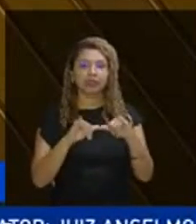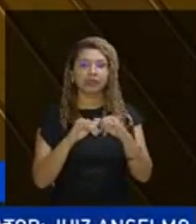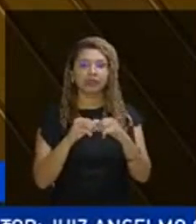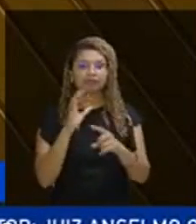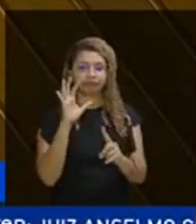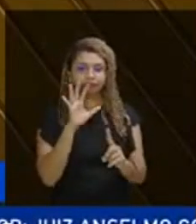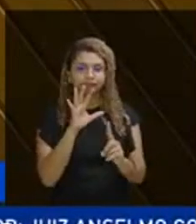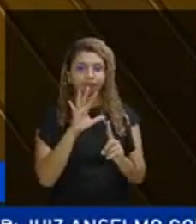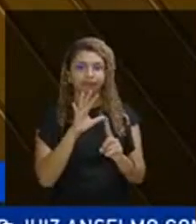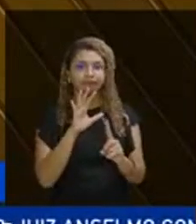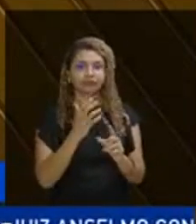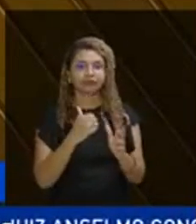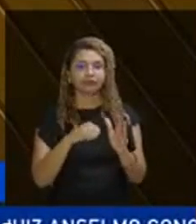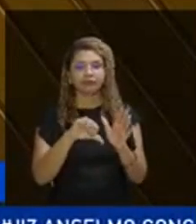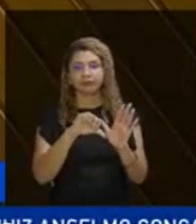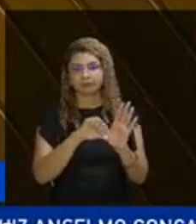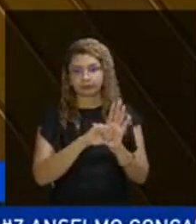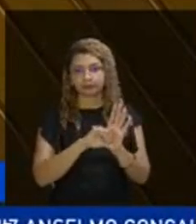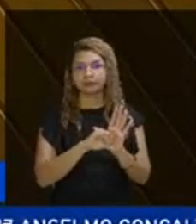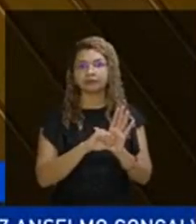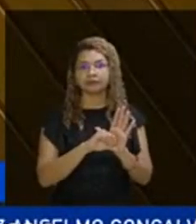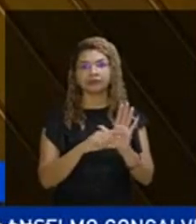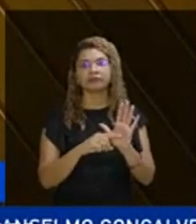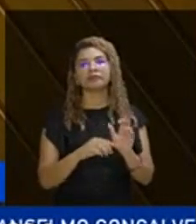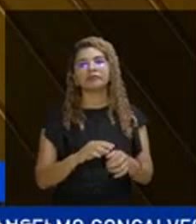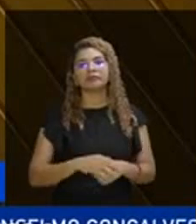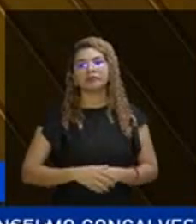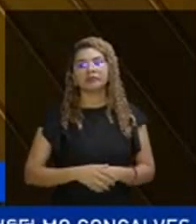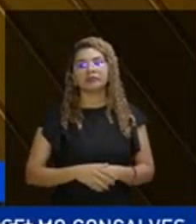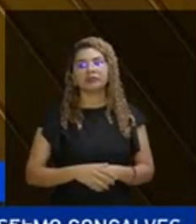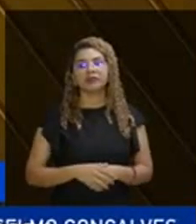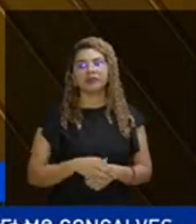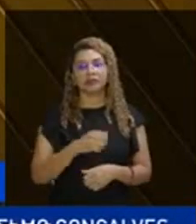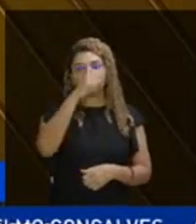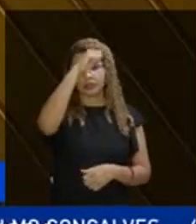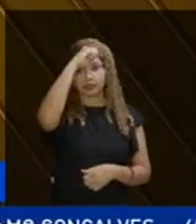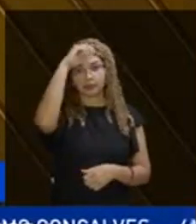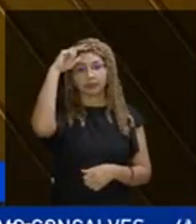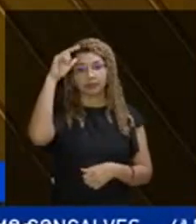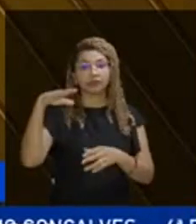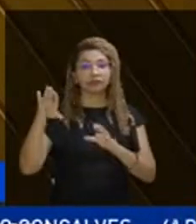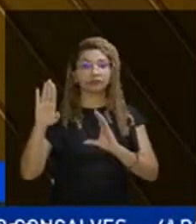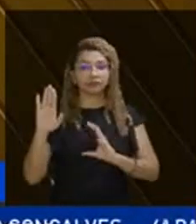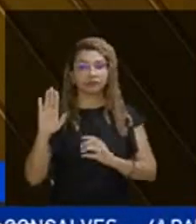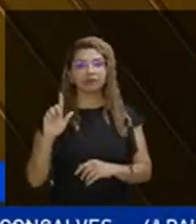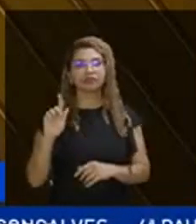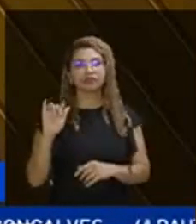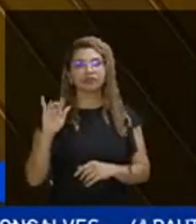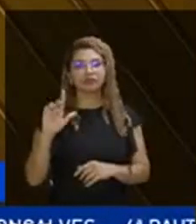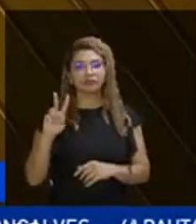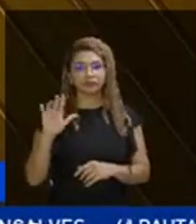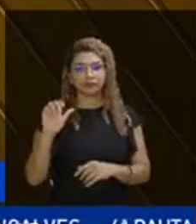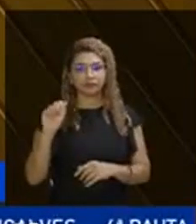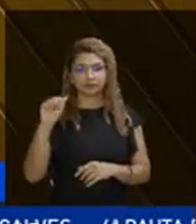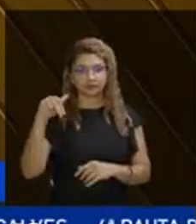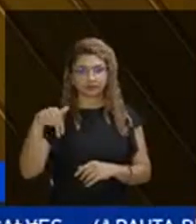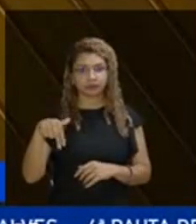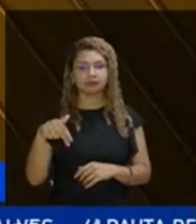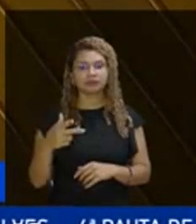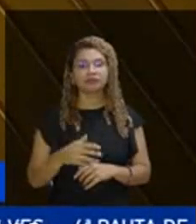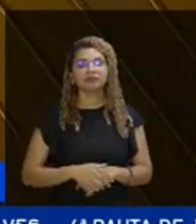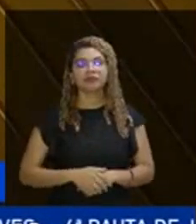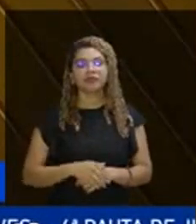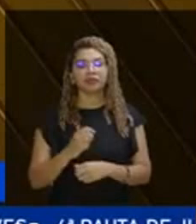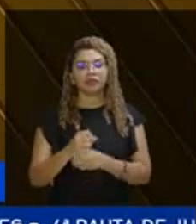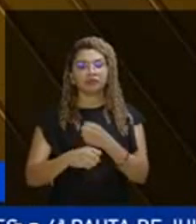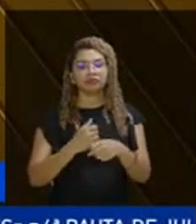Gilvan Pinheiro Borges, candidato ao cargo de prefeito no município de Macapá nas eleições de 2024. A recorrente alegou